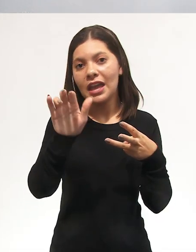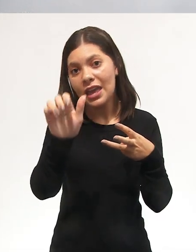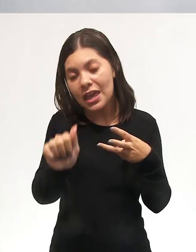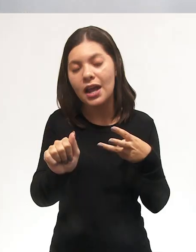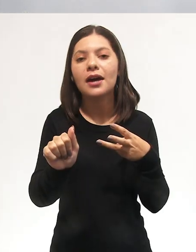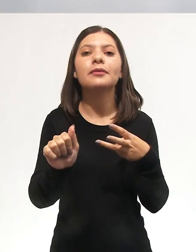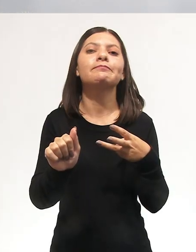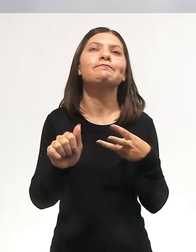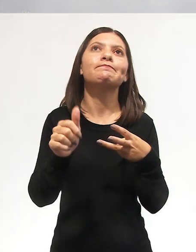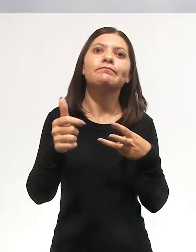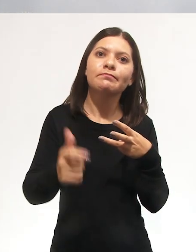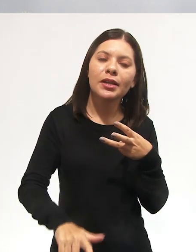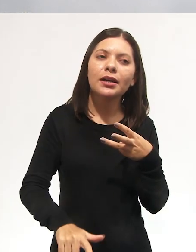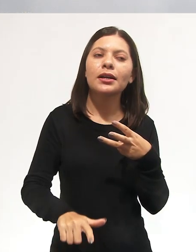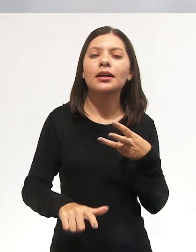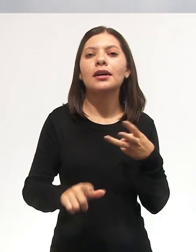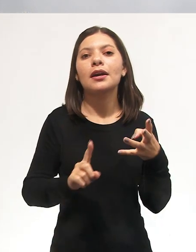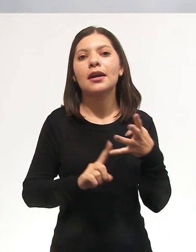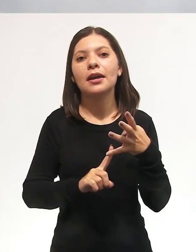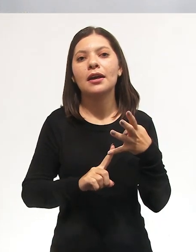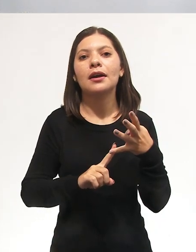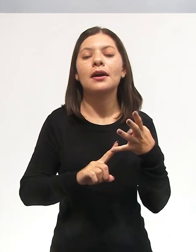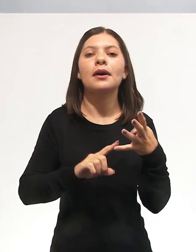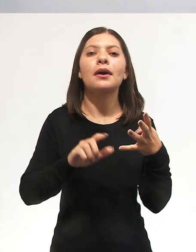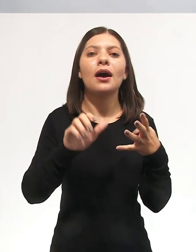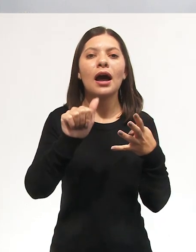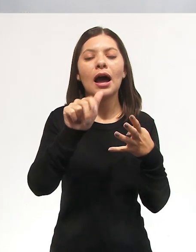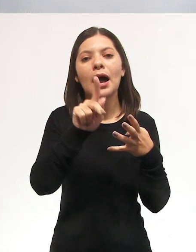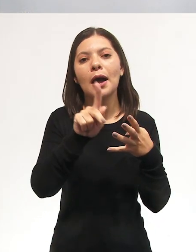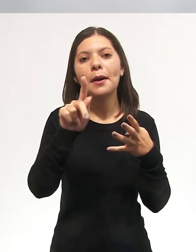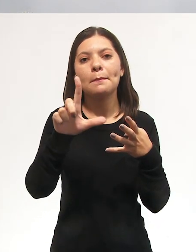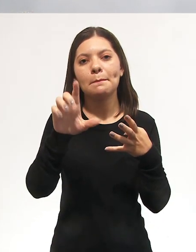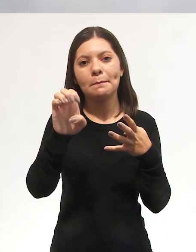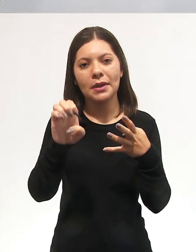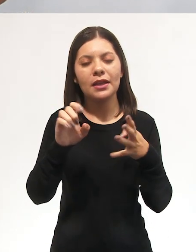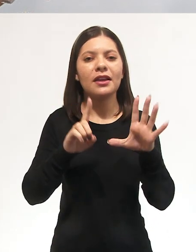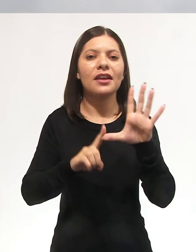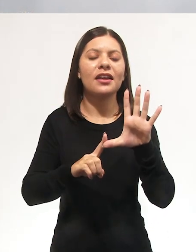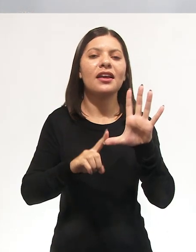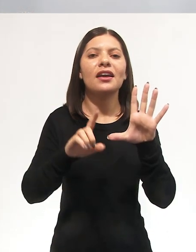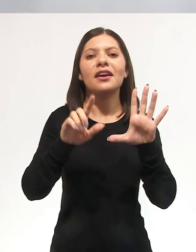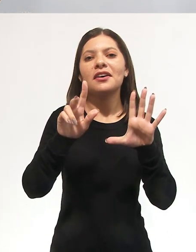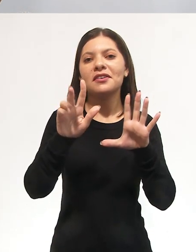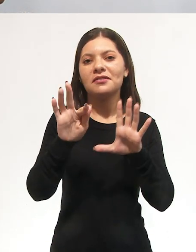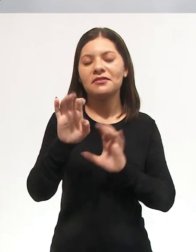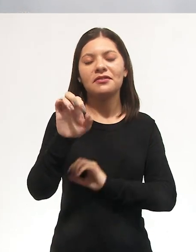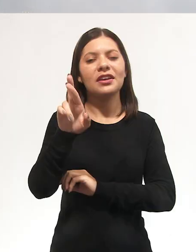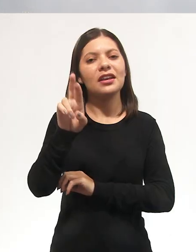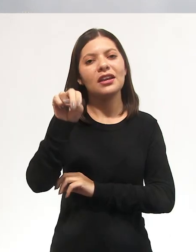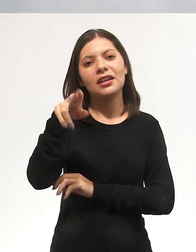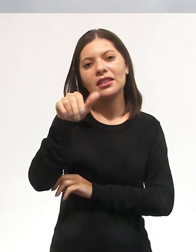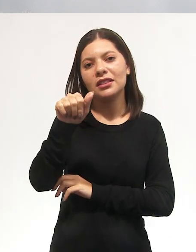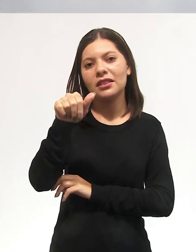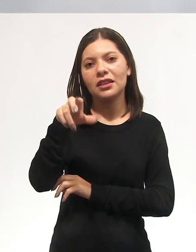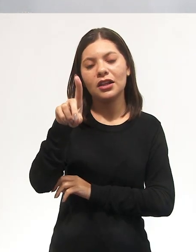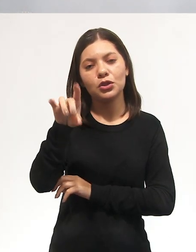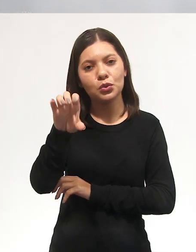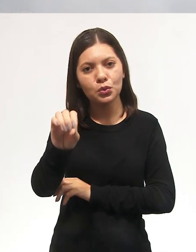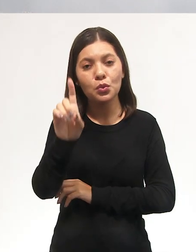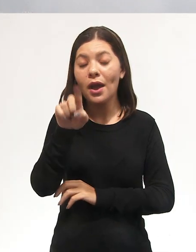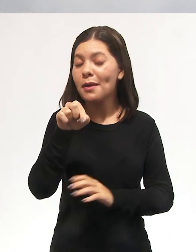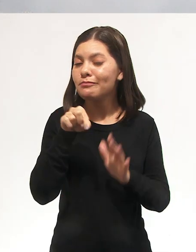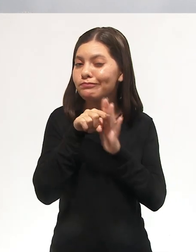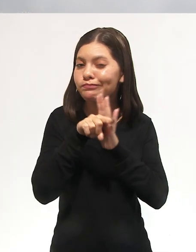Catarina Fazenda, o Michael Apple, o Fernando Hernandes, o César Cole, que são os grandes pesquisadores